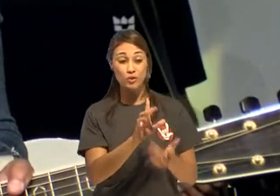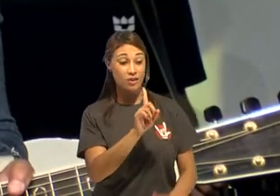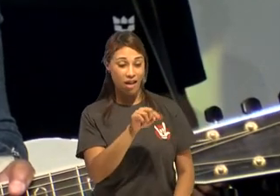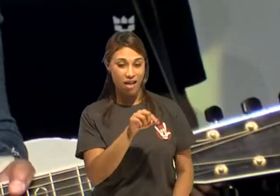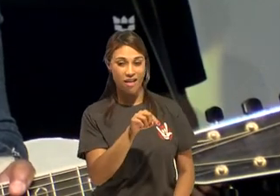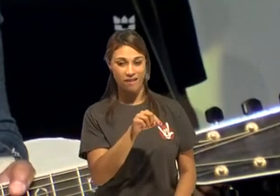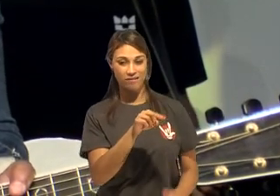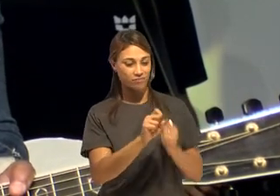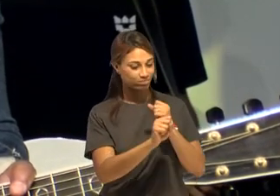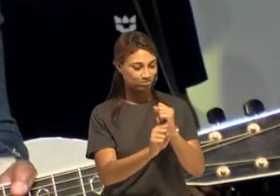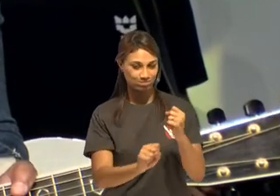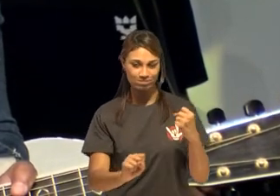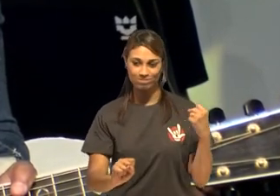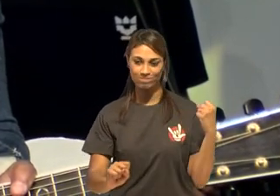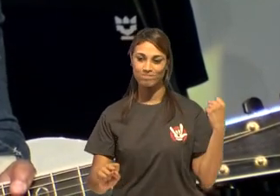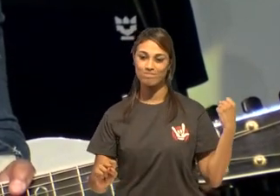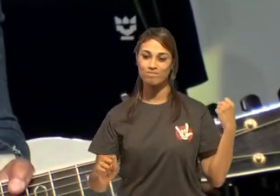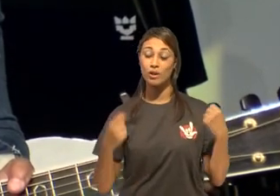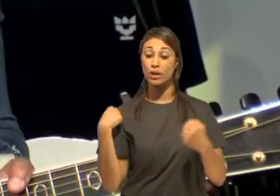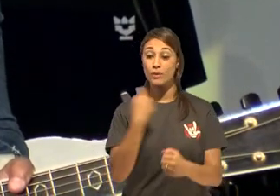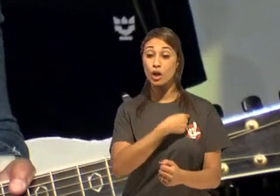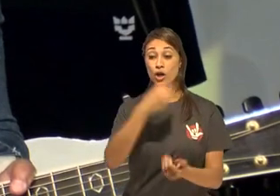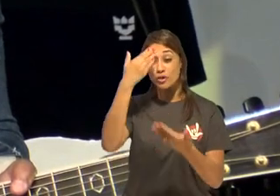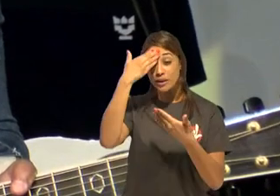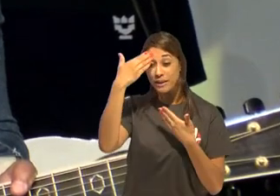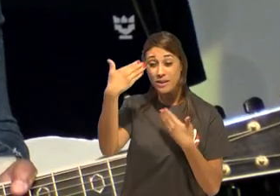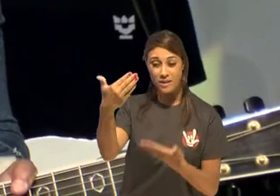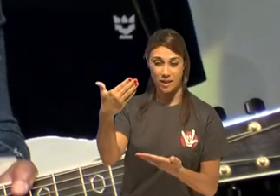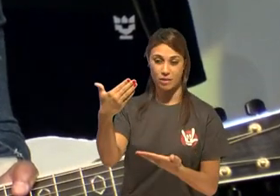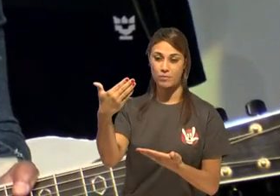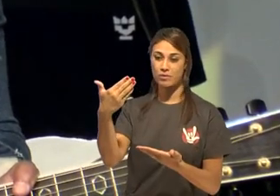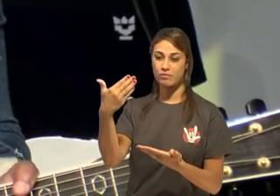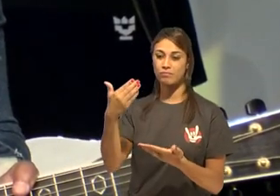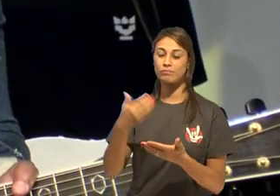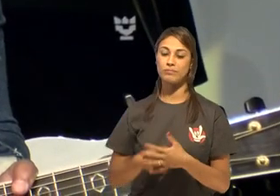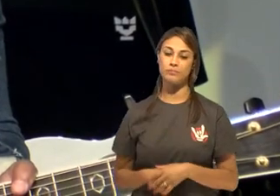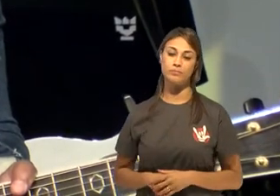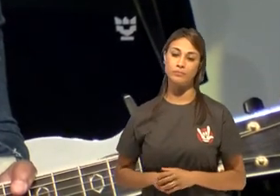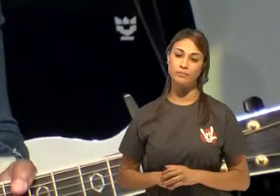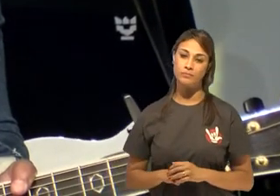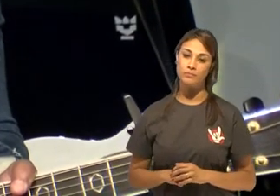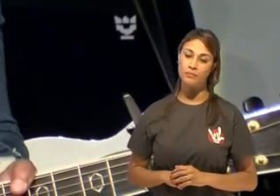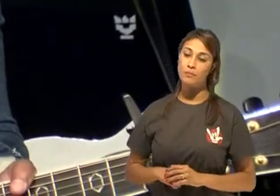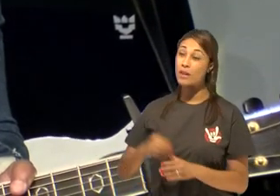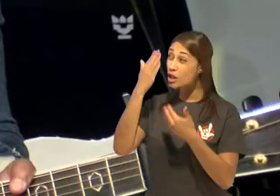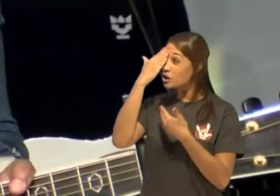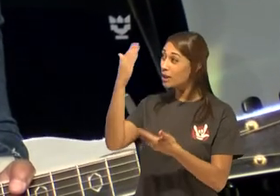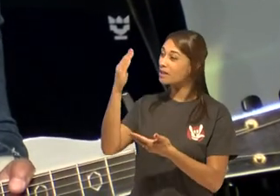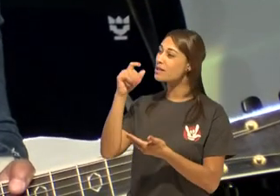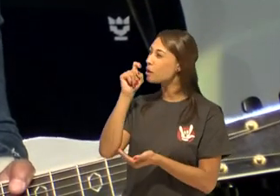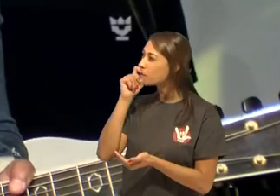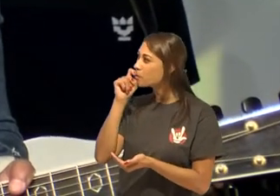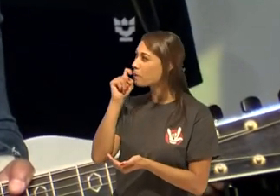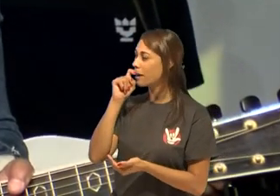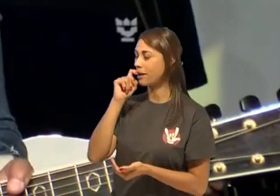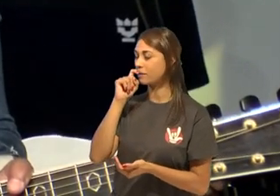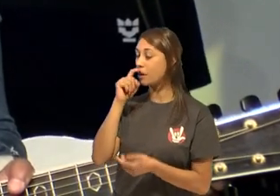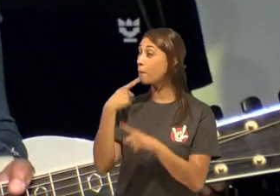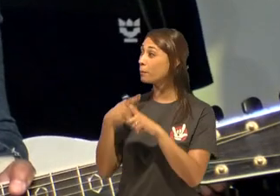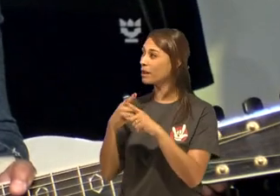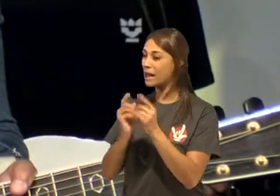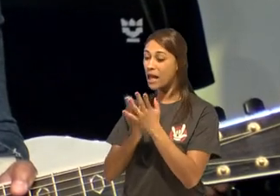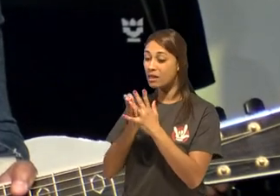damos graças por isso. Te damos graças, Pai, porque em Cristo, no grande eu sou,